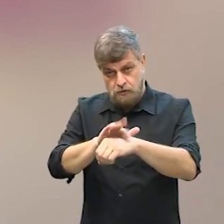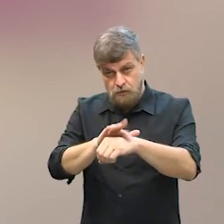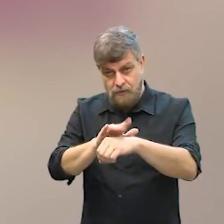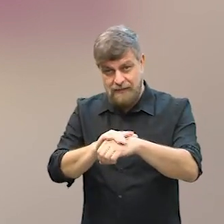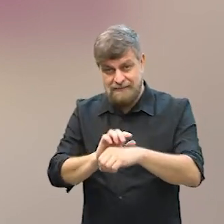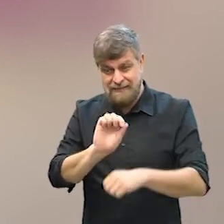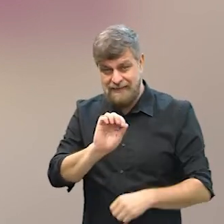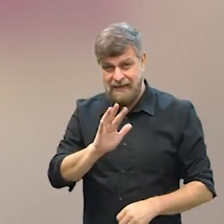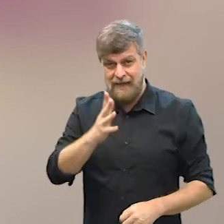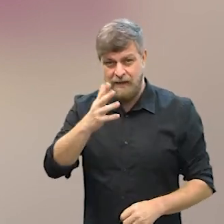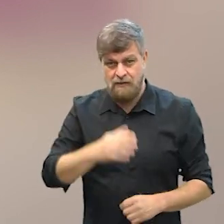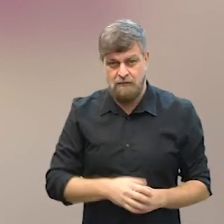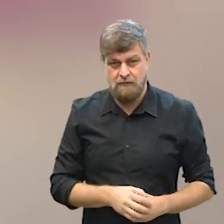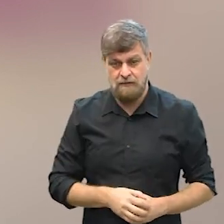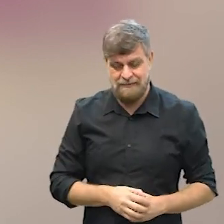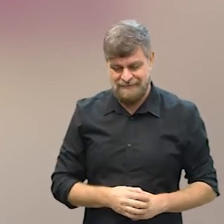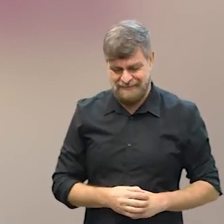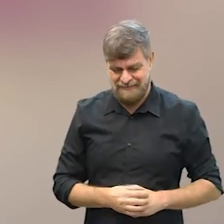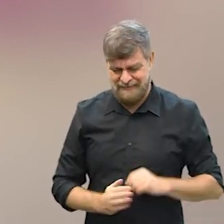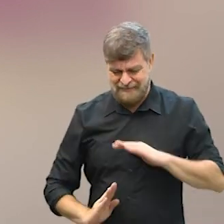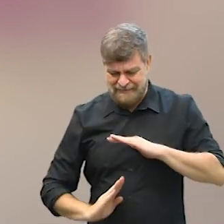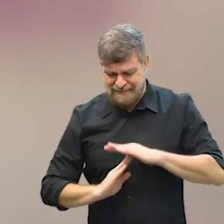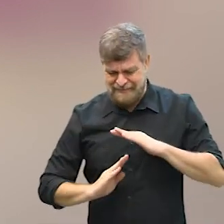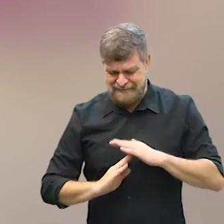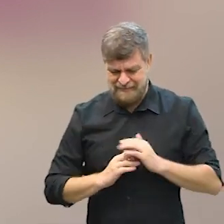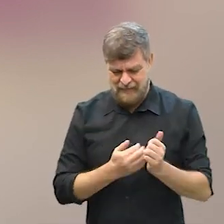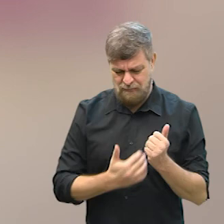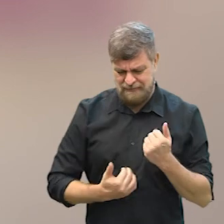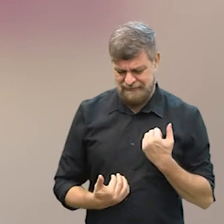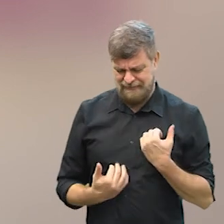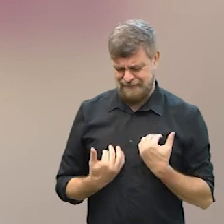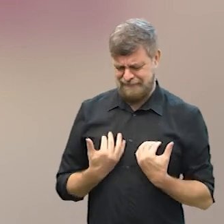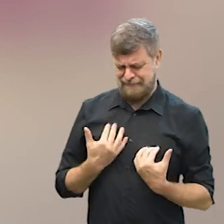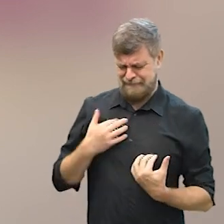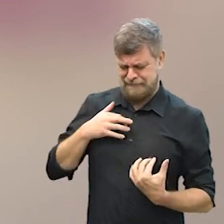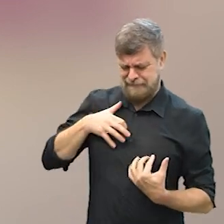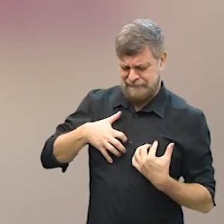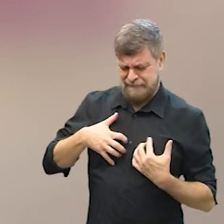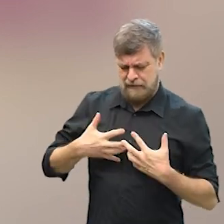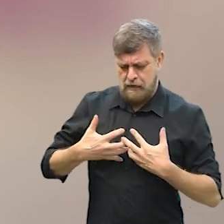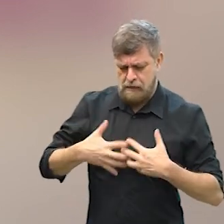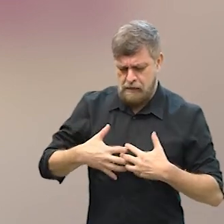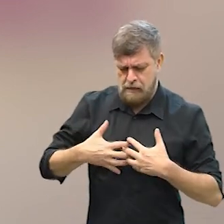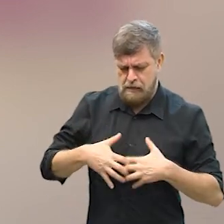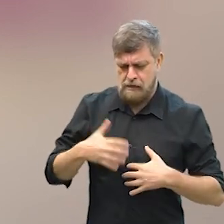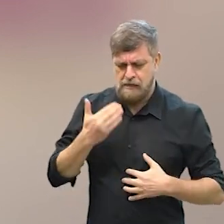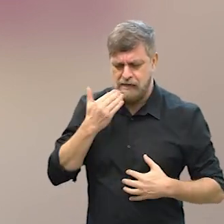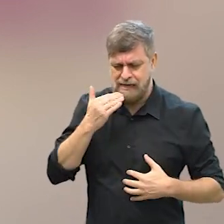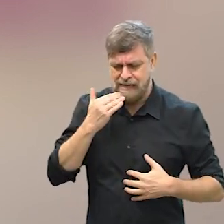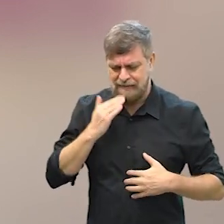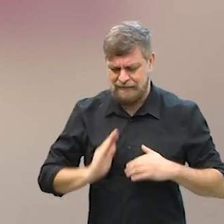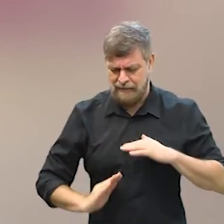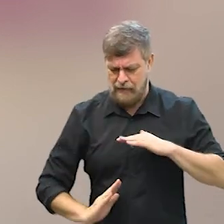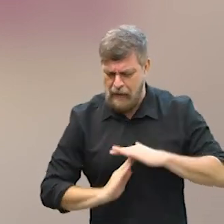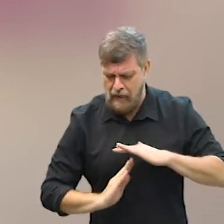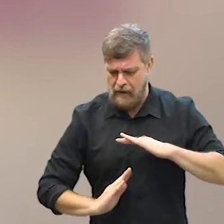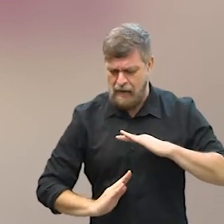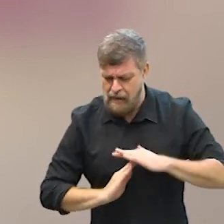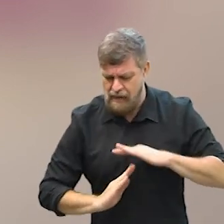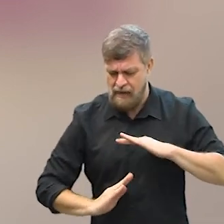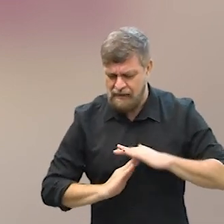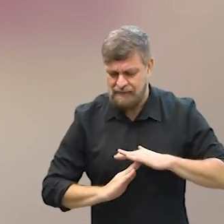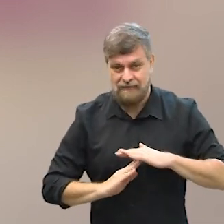um aumento da resistência à passagem do sangue pelos pulmões. Pode acontecer também,